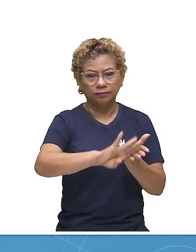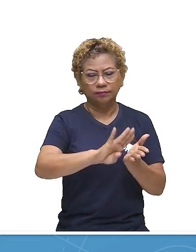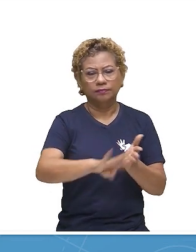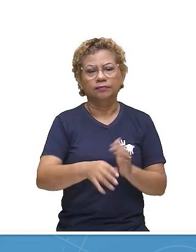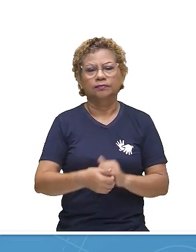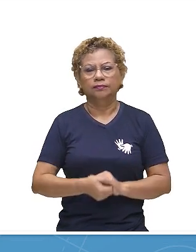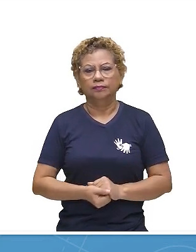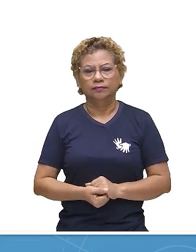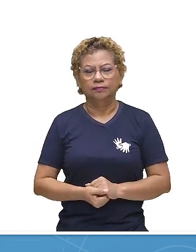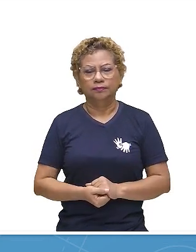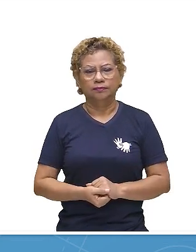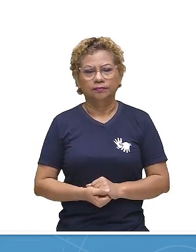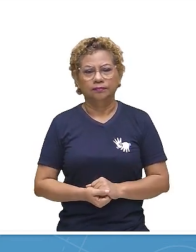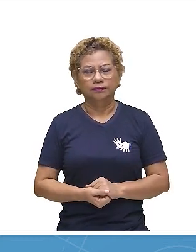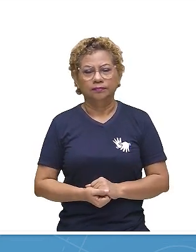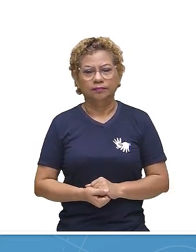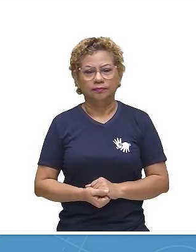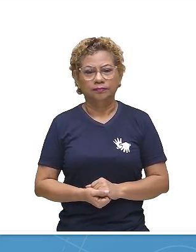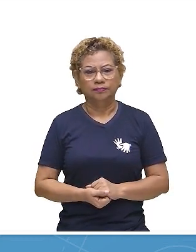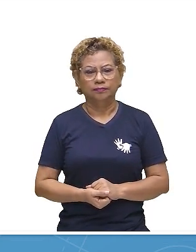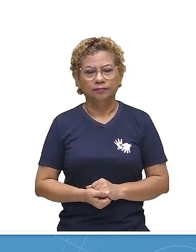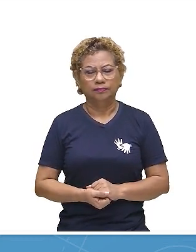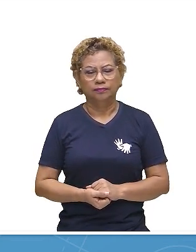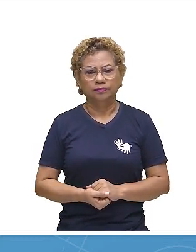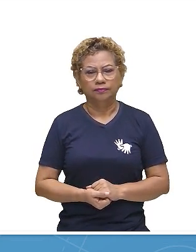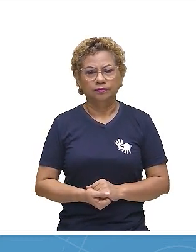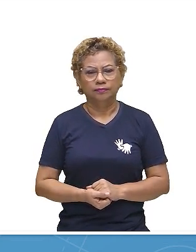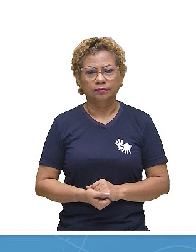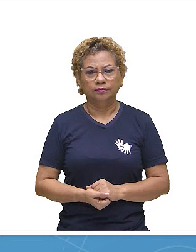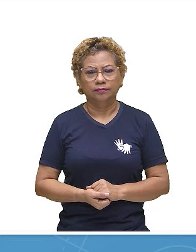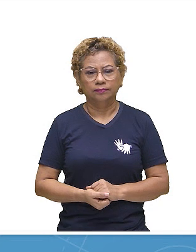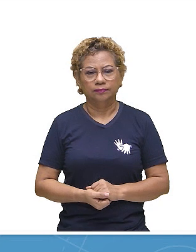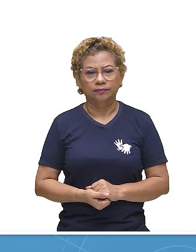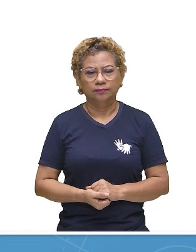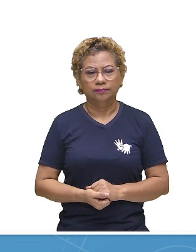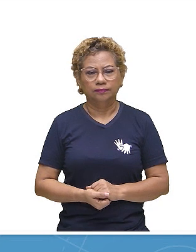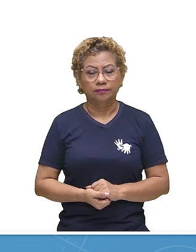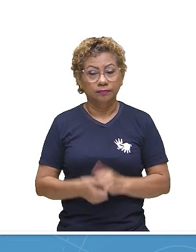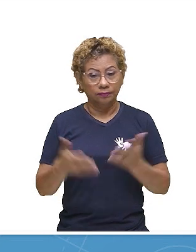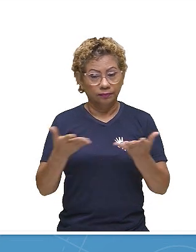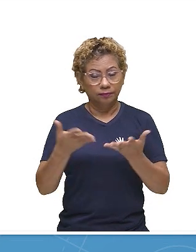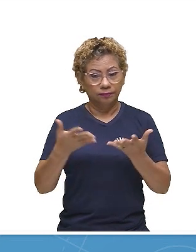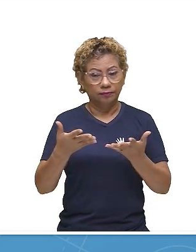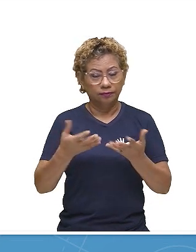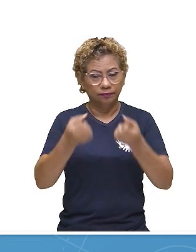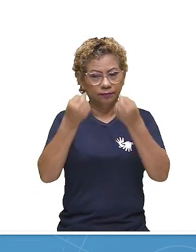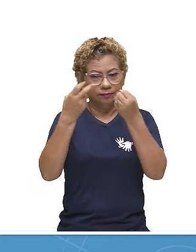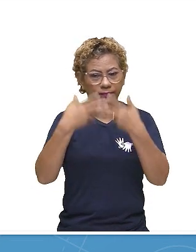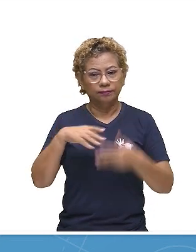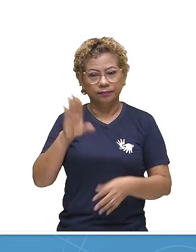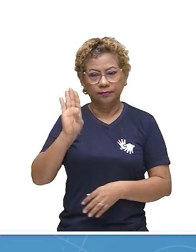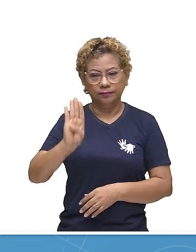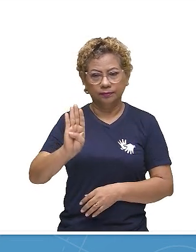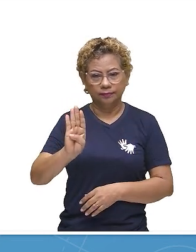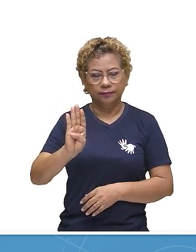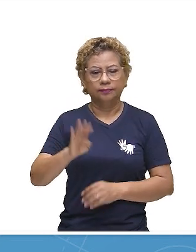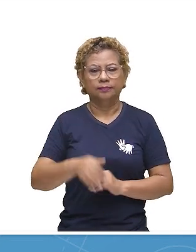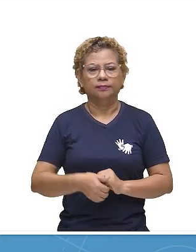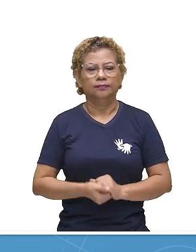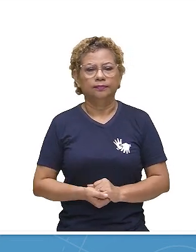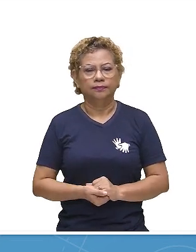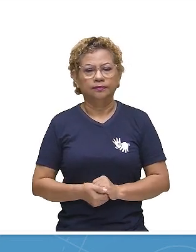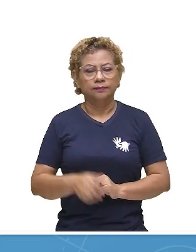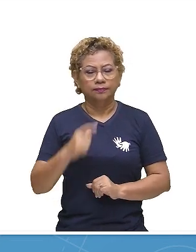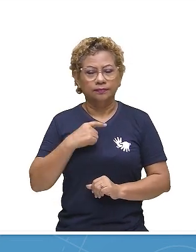aqui novamente. E agora vamos desenvolver a letra B. Na letra B eu tenho